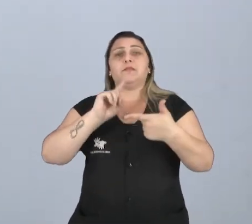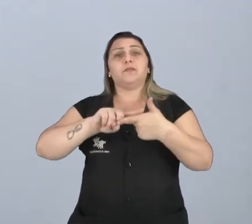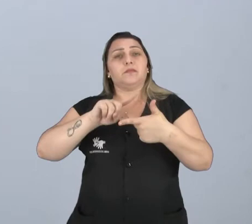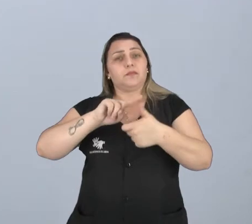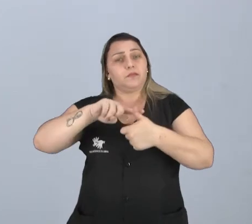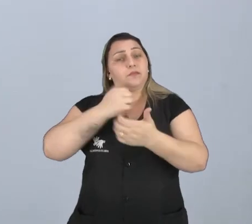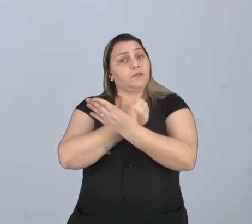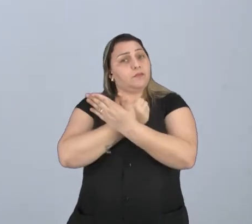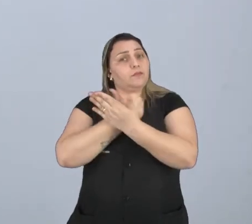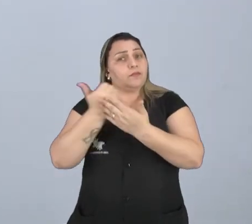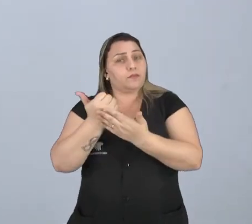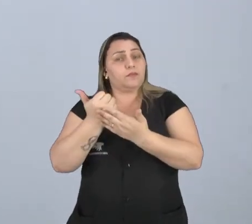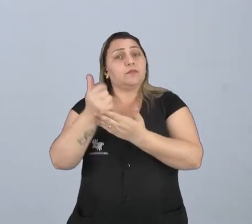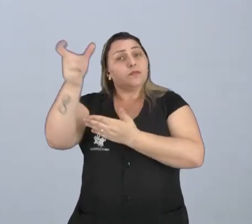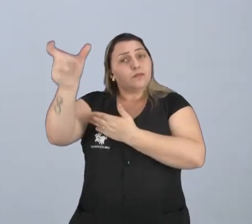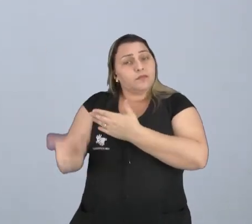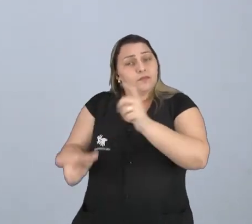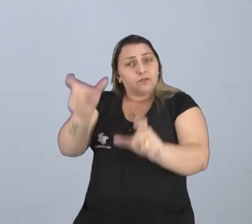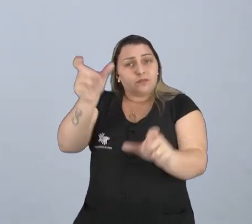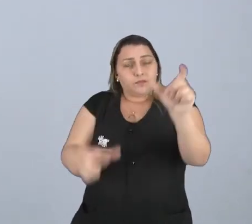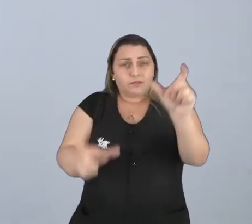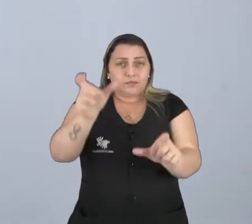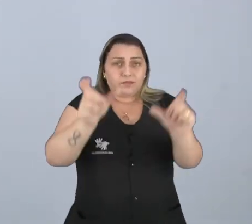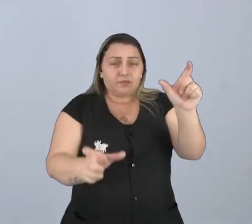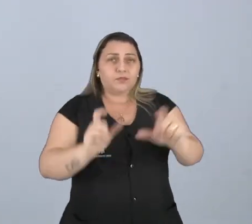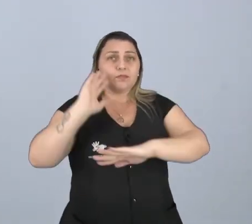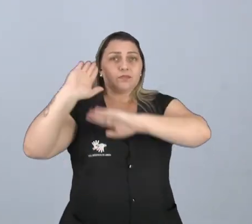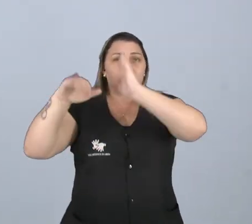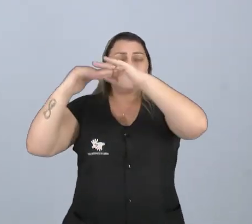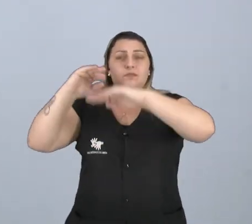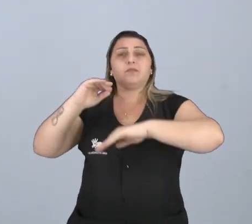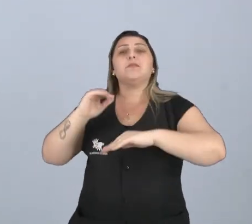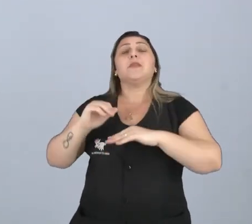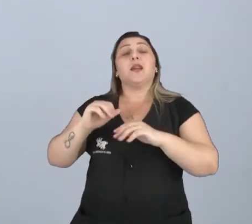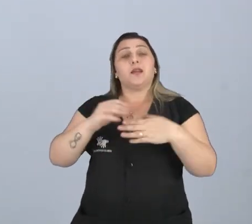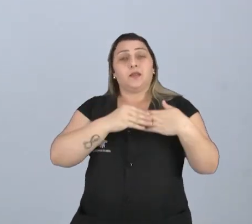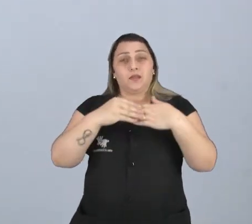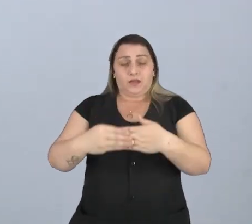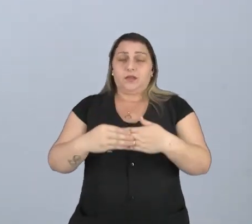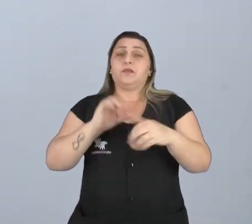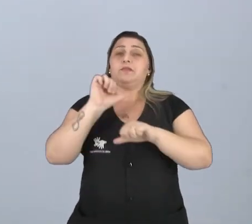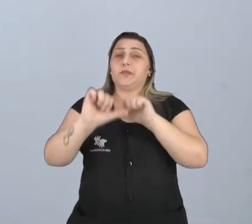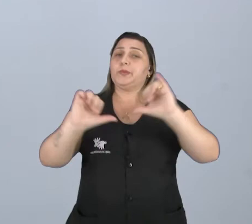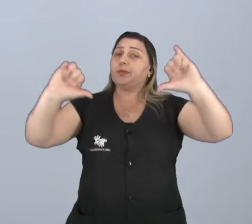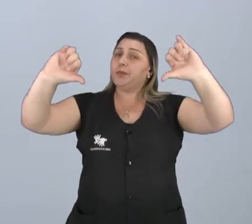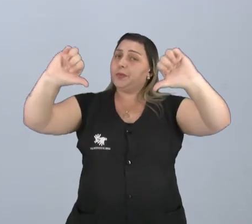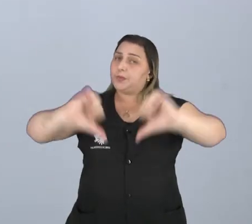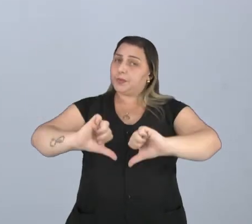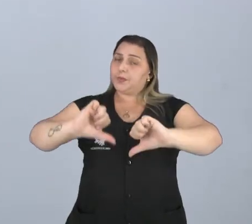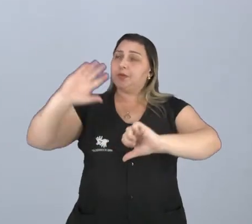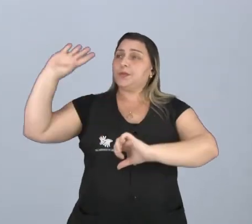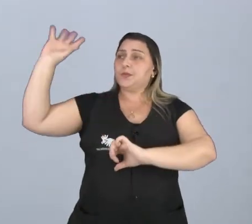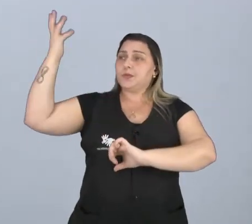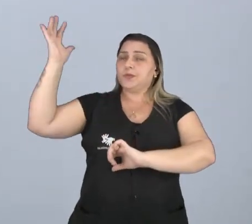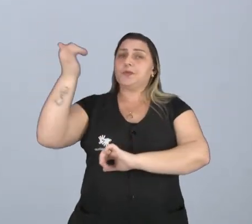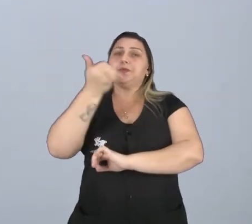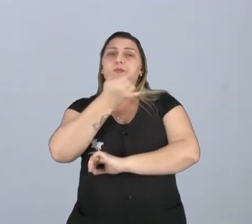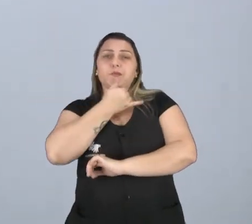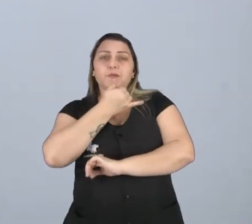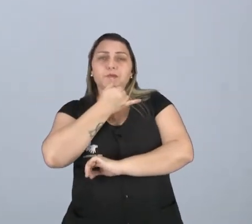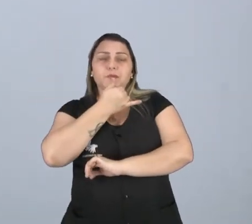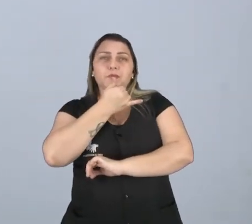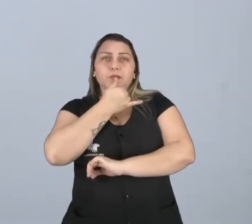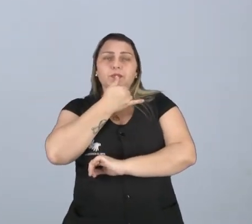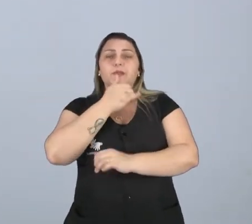humana, né? A ação humana, aí, ao longo do desenvolvimento da sociedade, ela vem interferindo de forma negativa no clima, infelizmente, né?